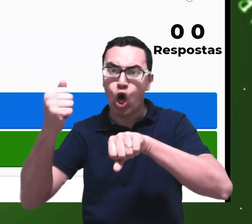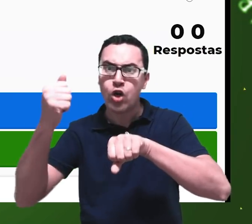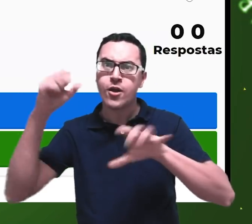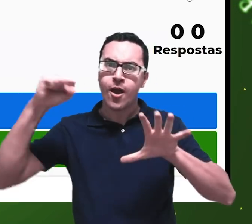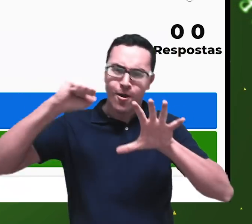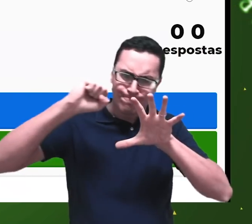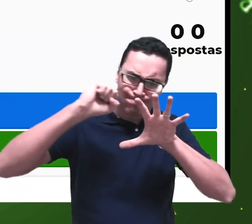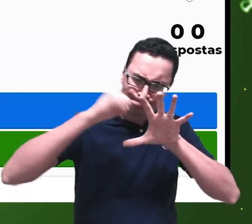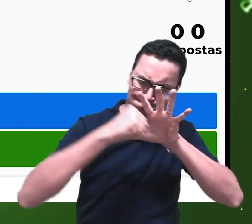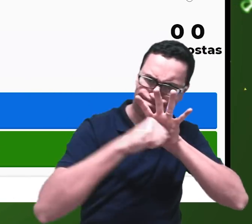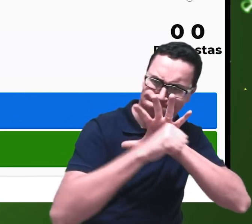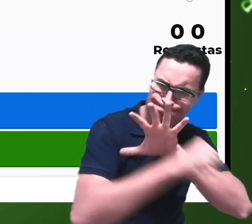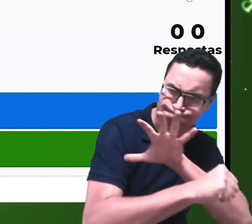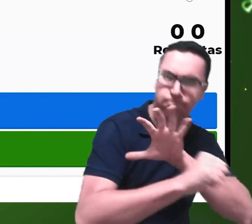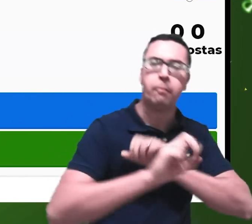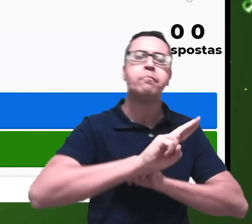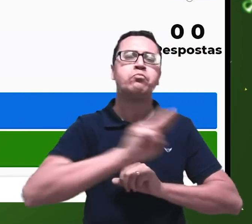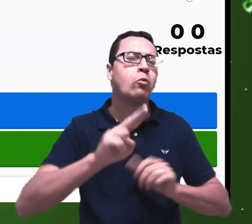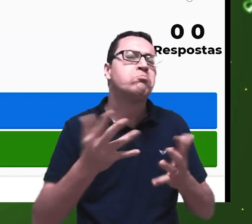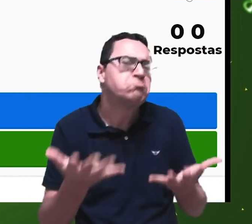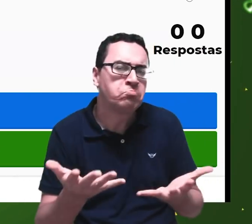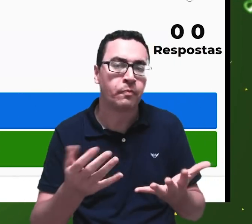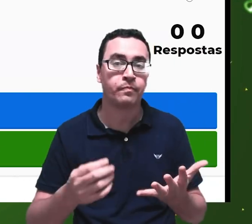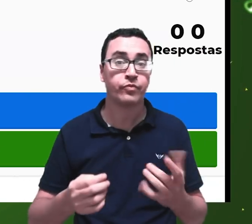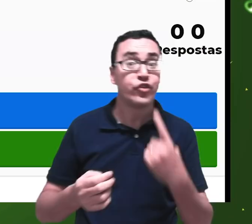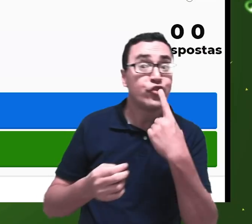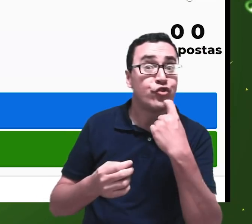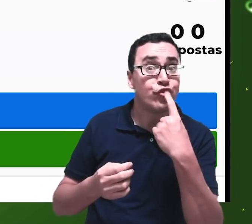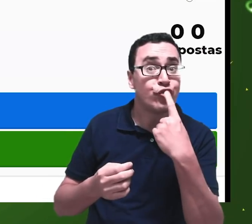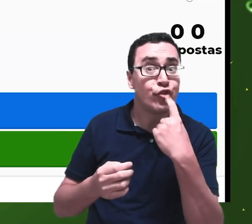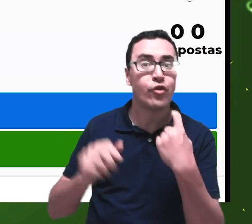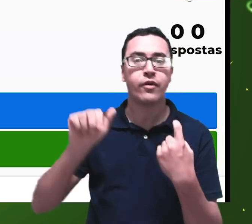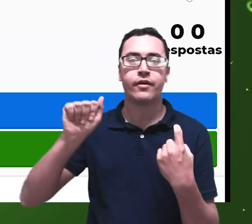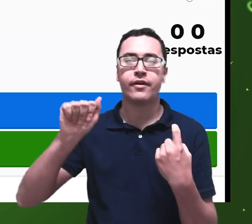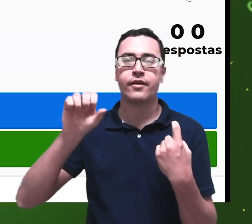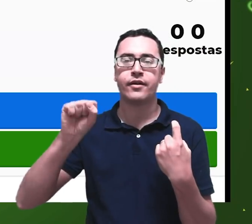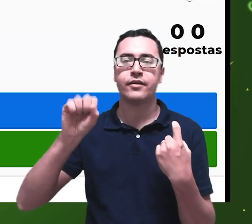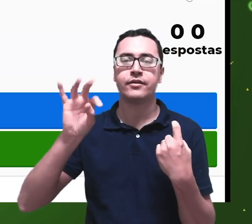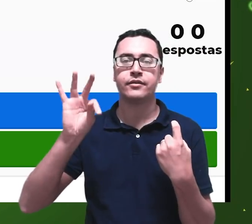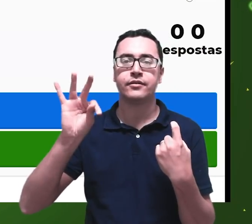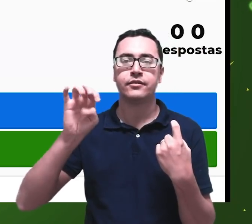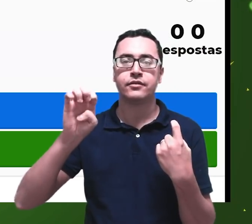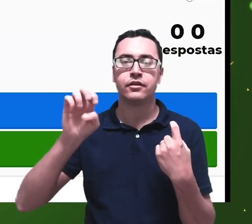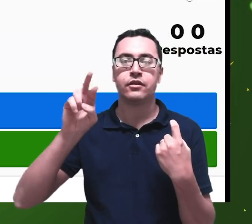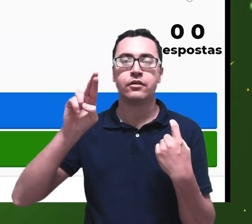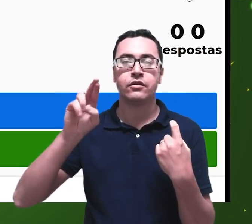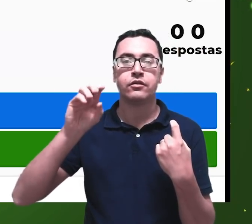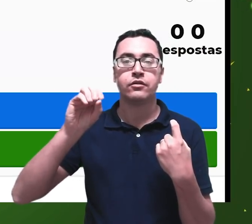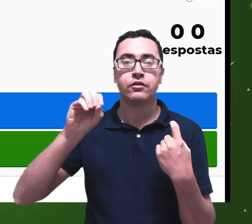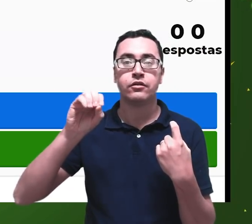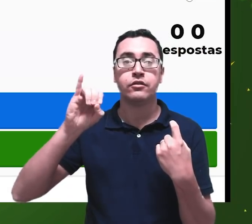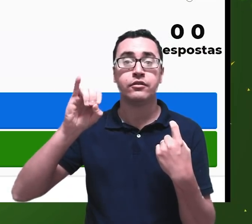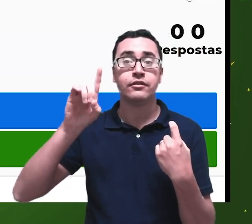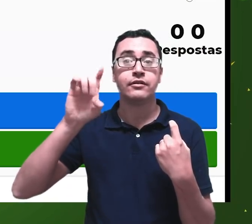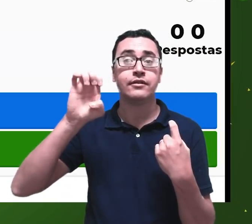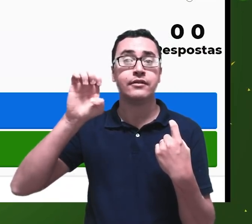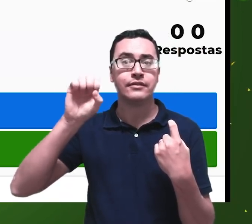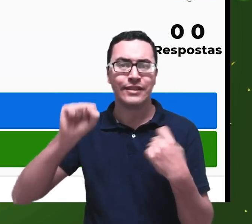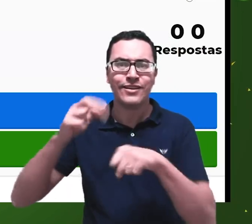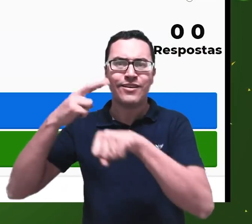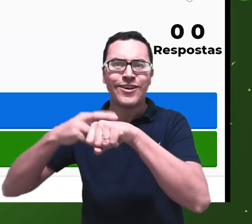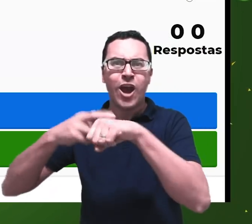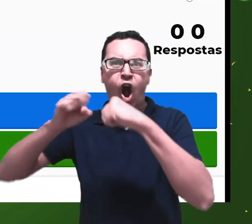asteroides, meteoroides, meteoros ou estrelas? O que você escolhe?